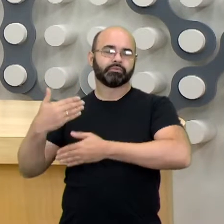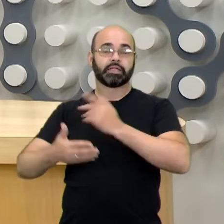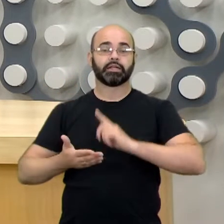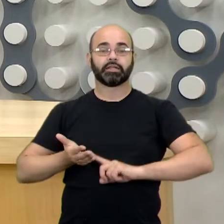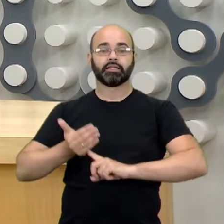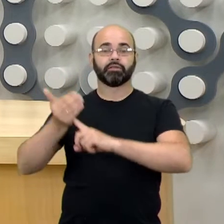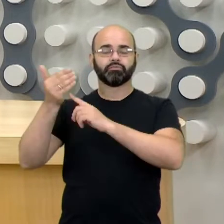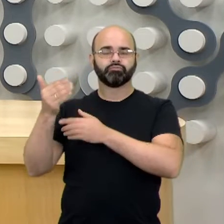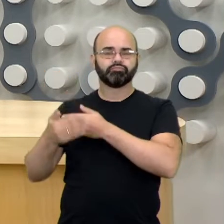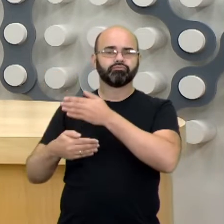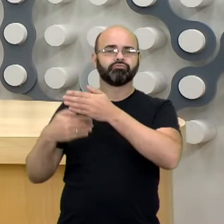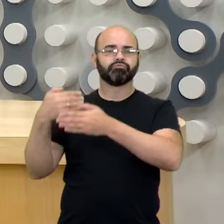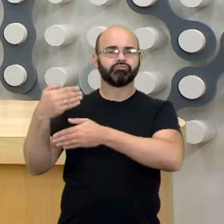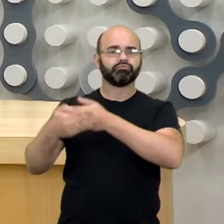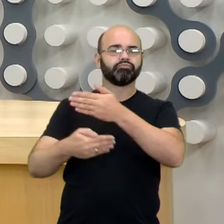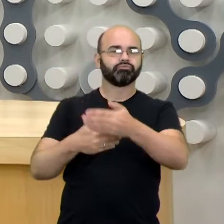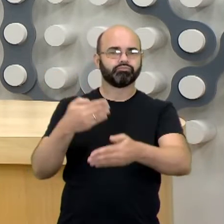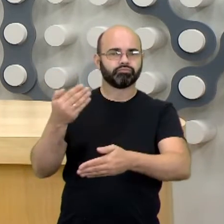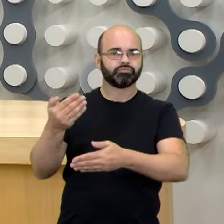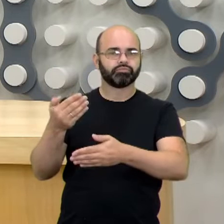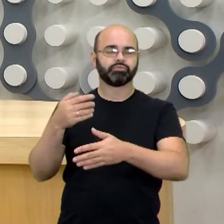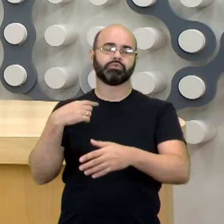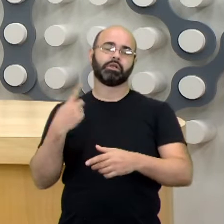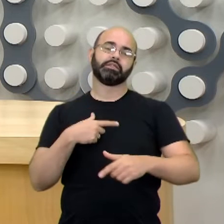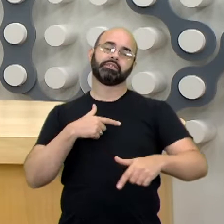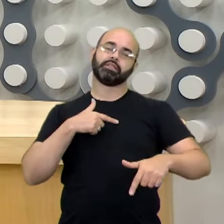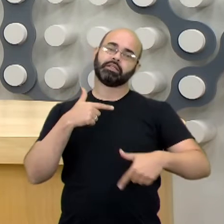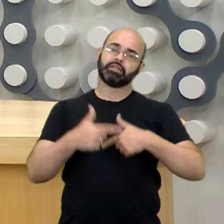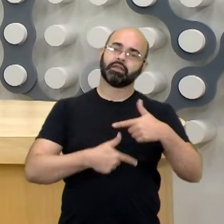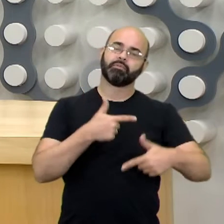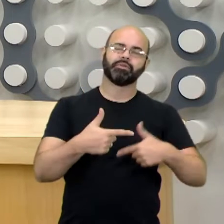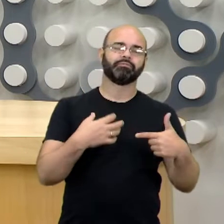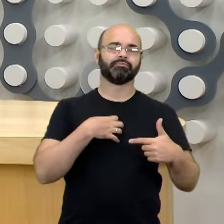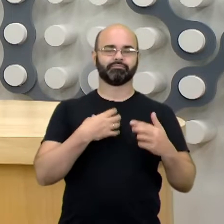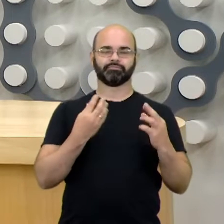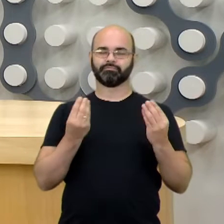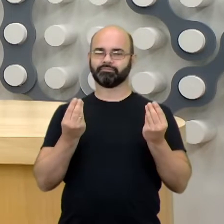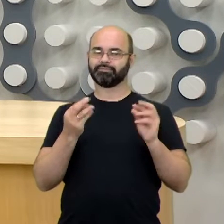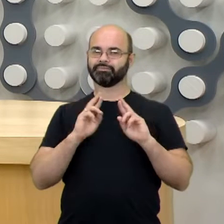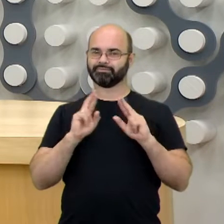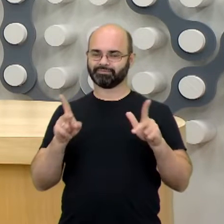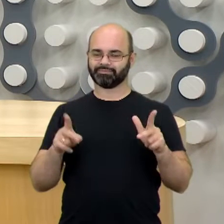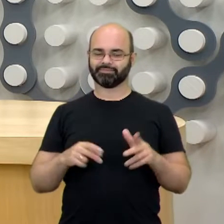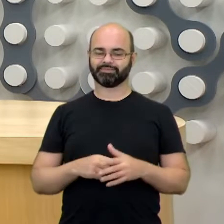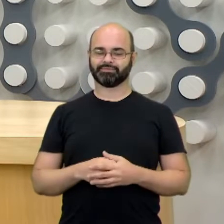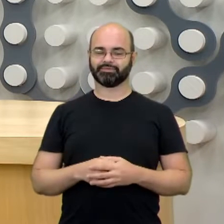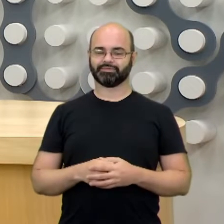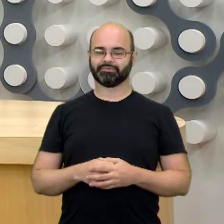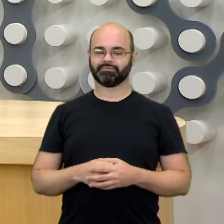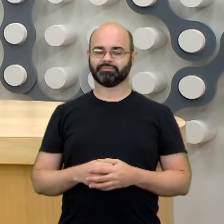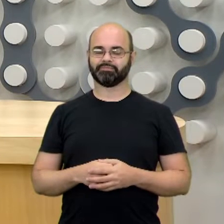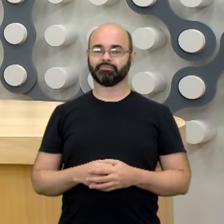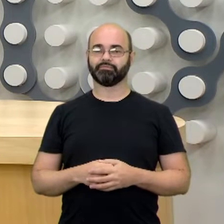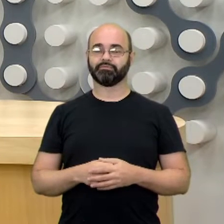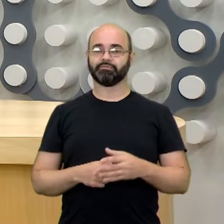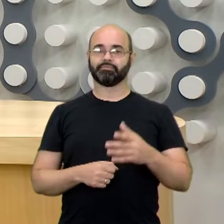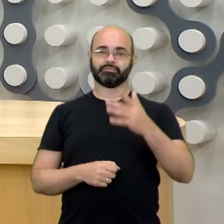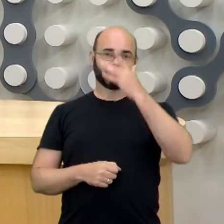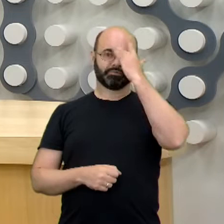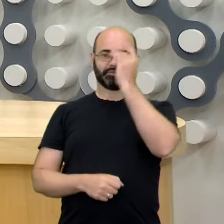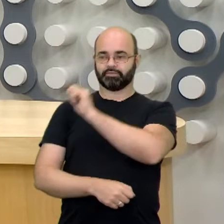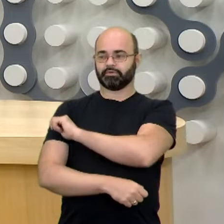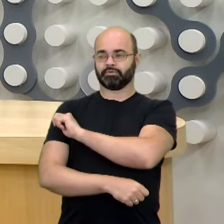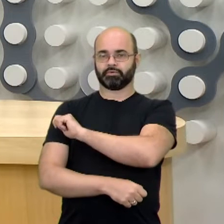vamos precisar de modos e meios de trabalhos diferenciados. Então, são perspectivas de trabalho que o aluno tem que estar pensando